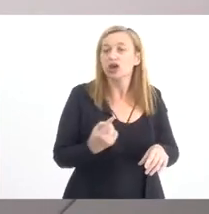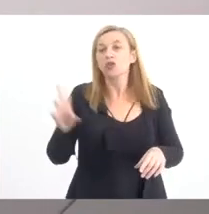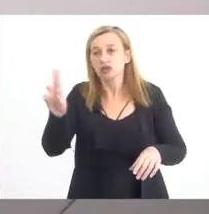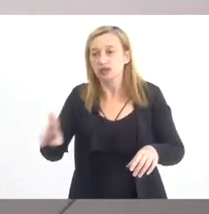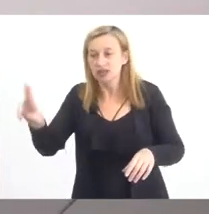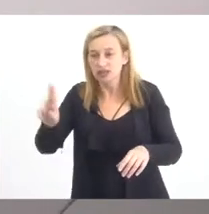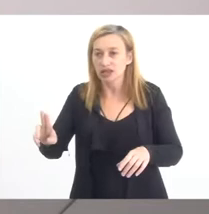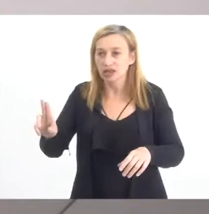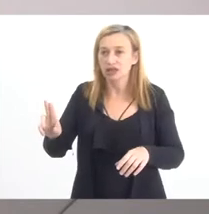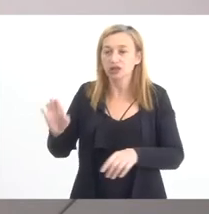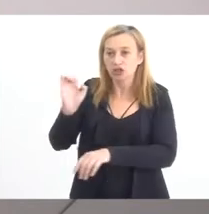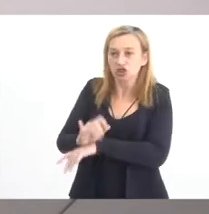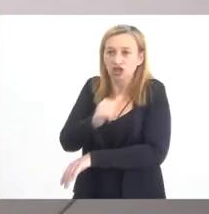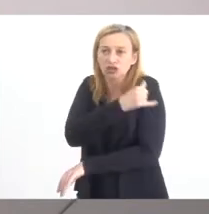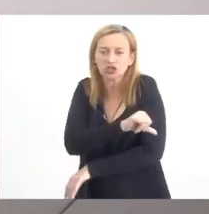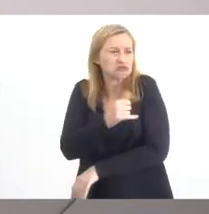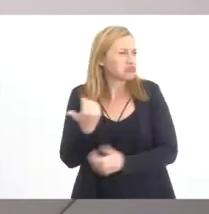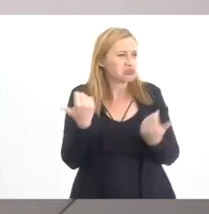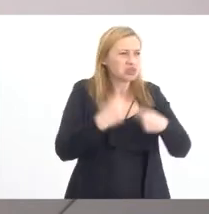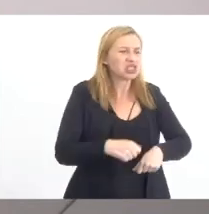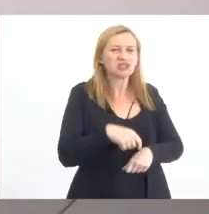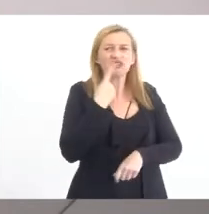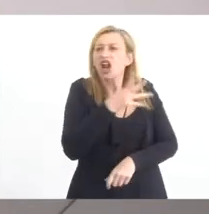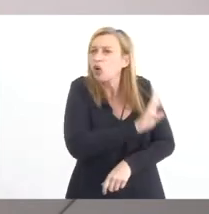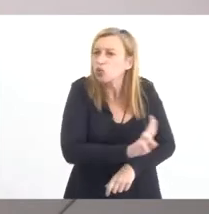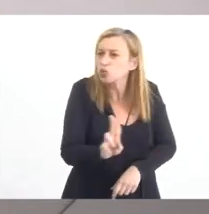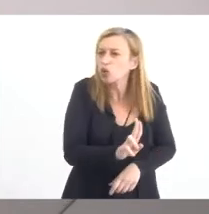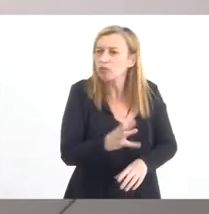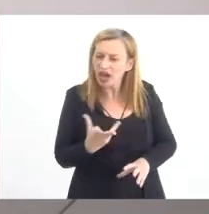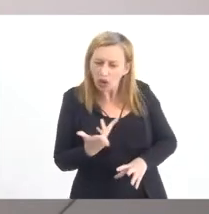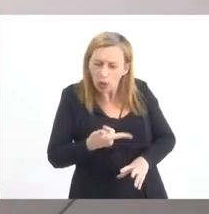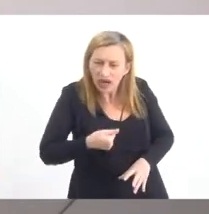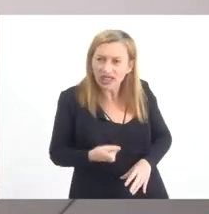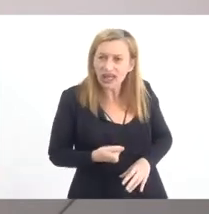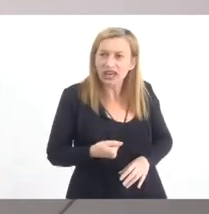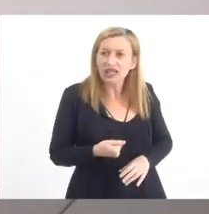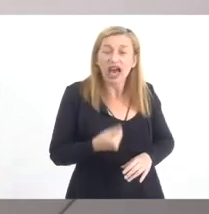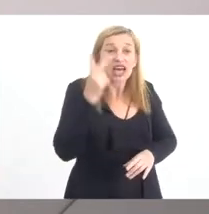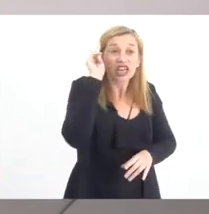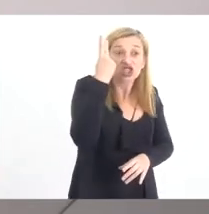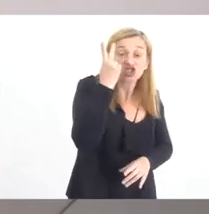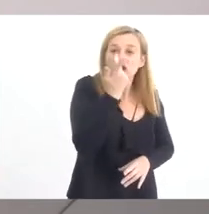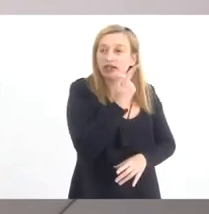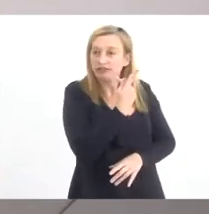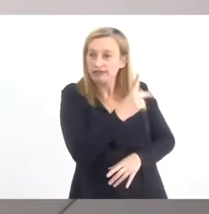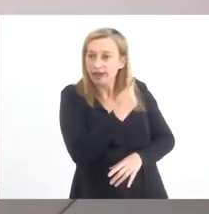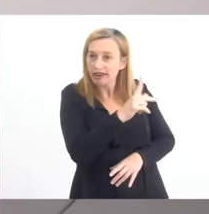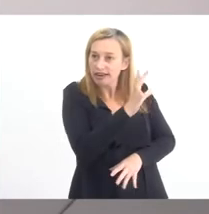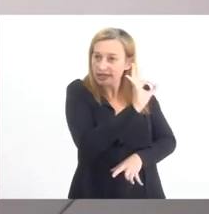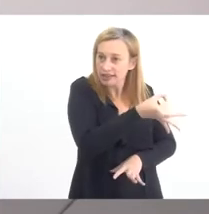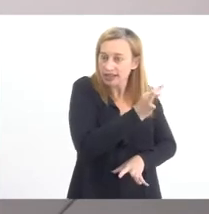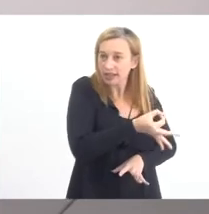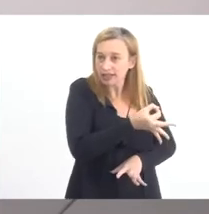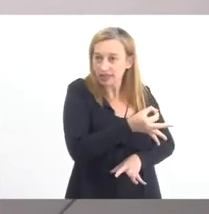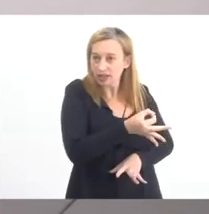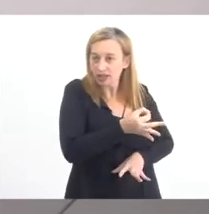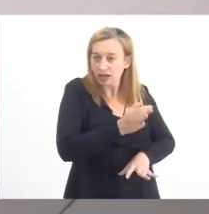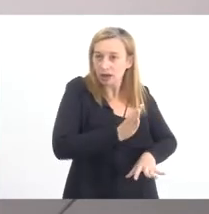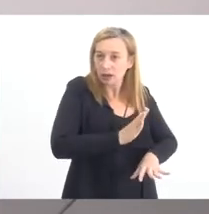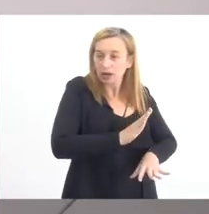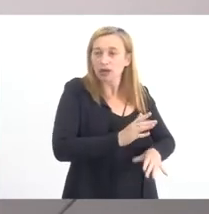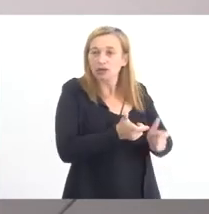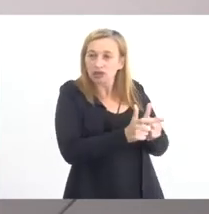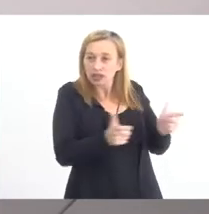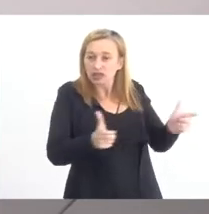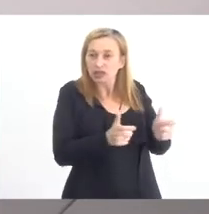Universidade do Estado do Rio de Janeiro, que eu não preciso mencionar a qualidade e a histórica garantia de uma das maiores universidades do